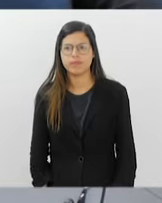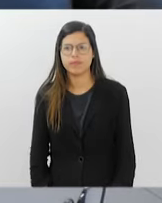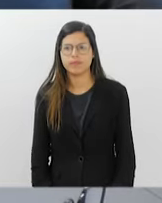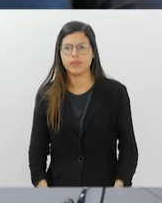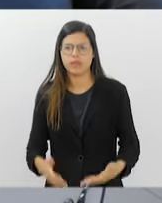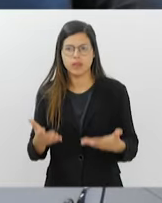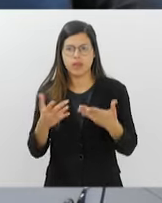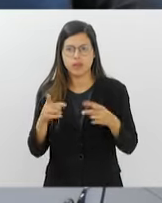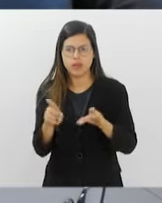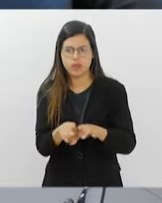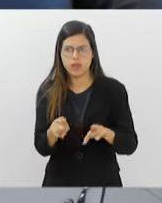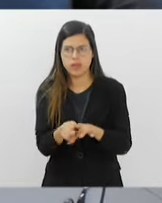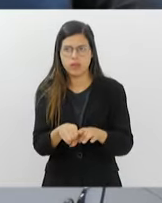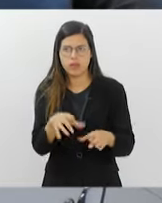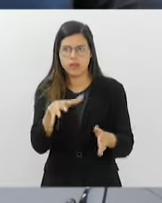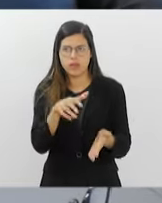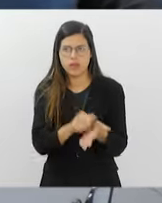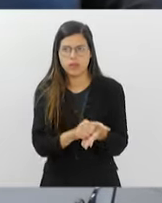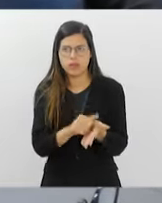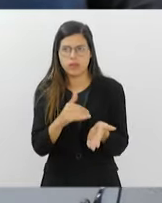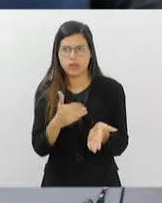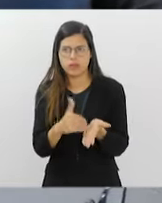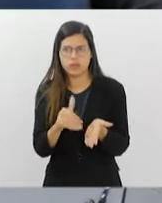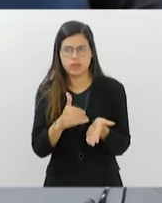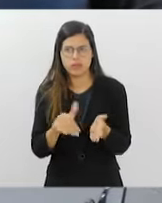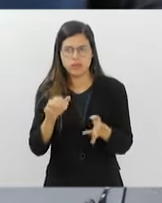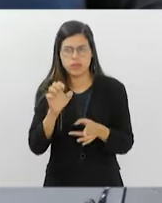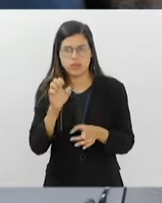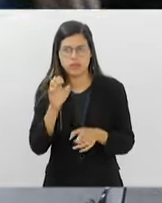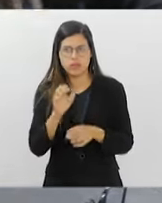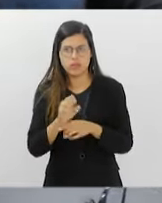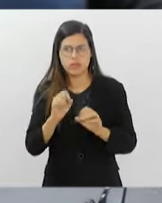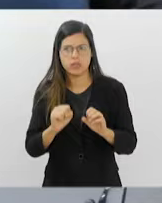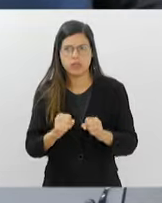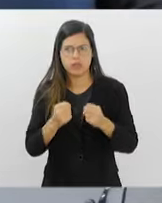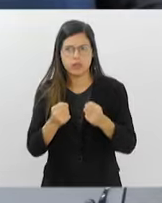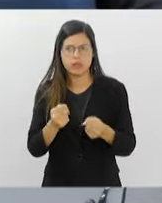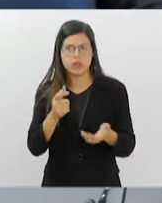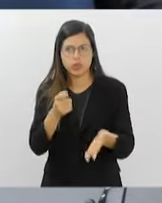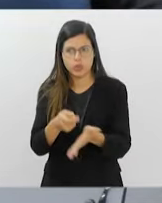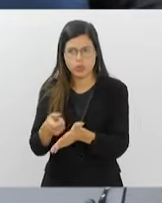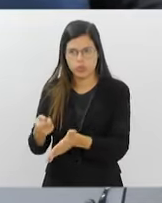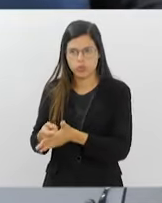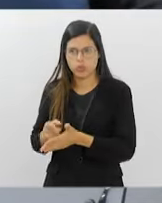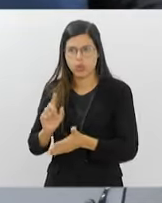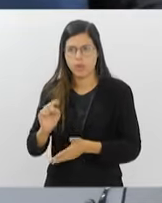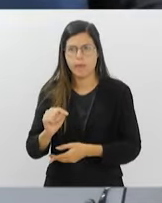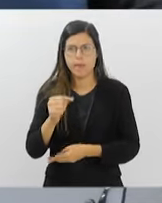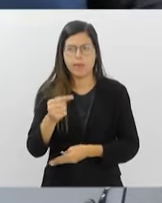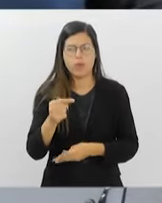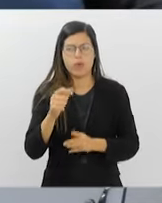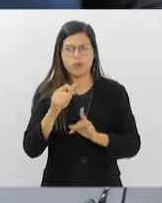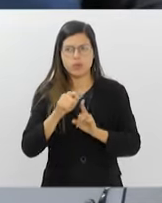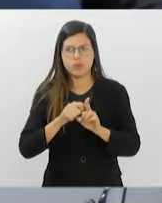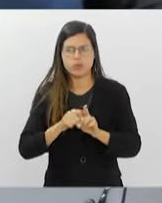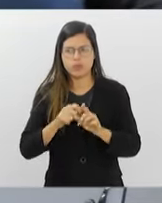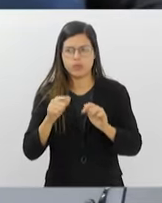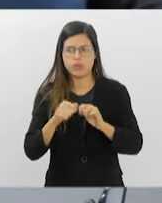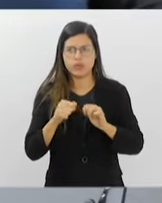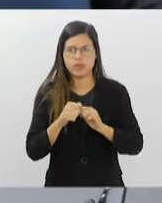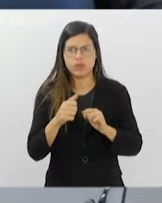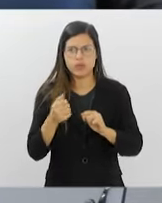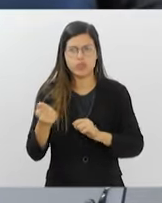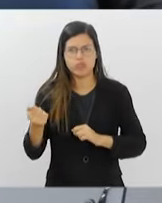também de registrar que a Secretaria de Estado de defesa do consumidor agora no próximo mês estará fazendo 12 meses